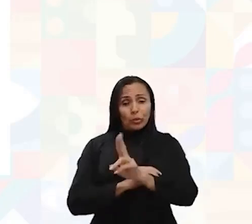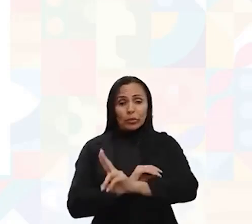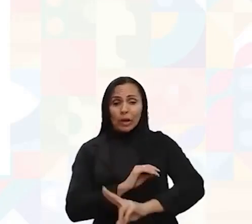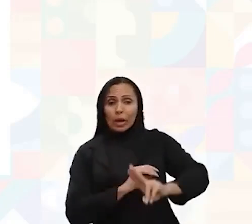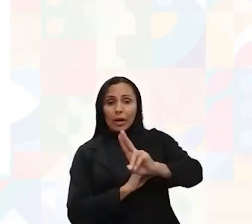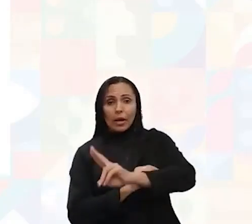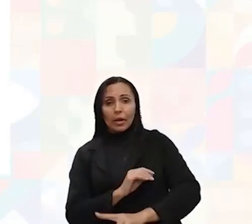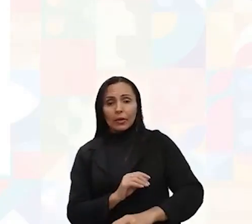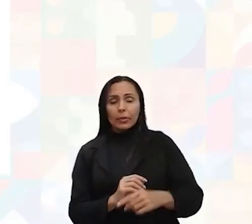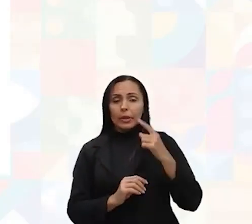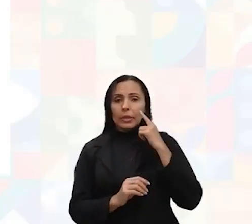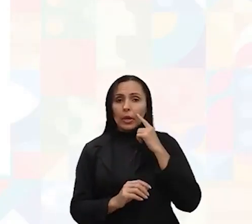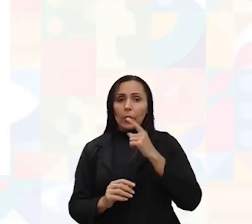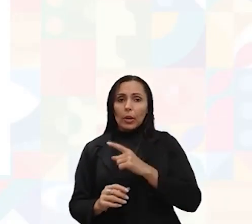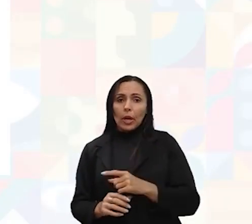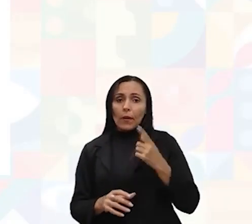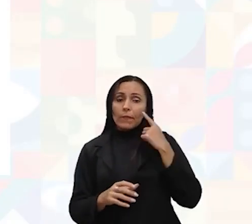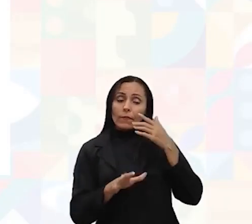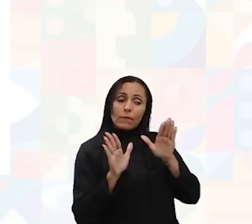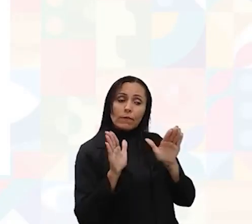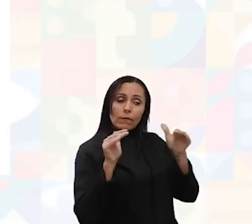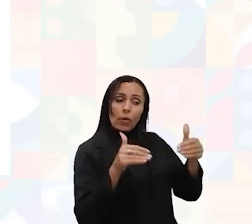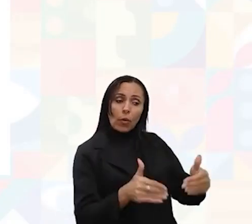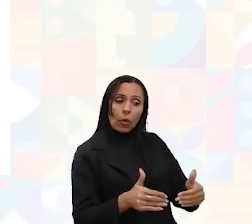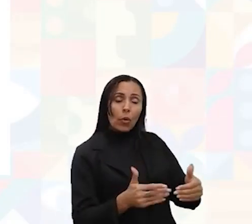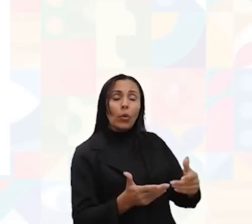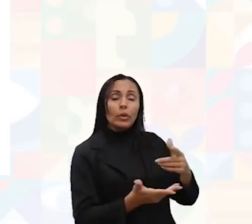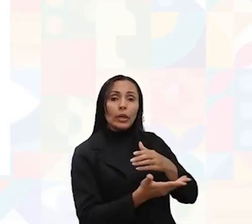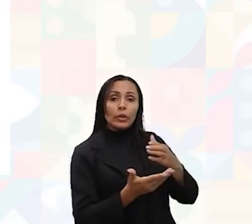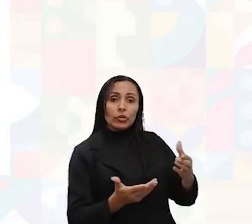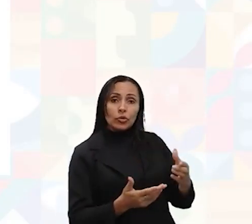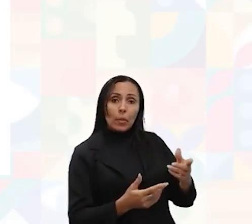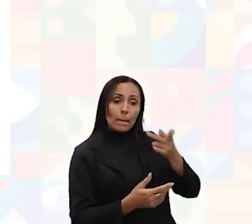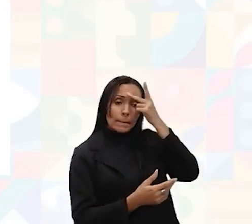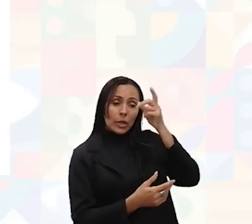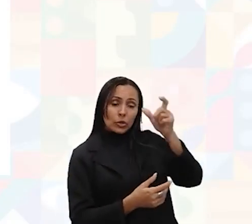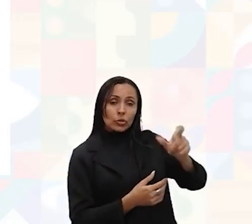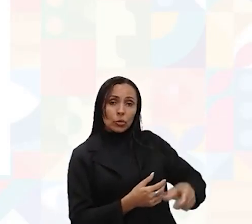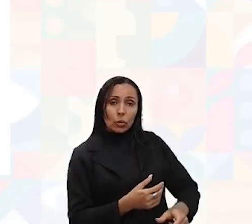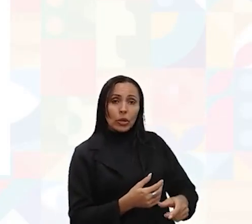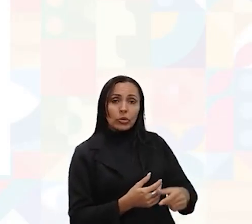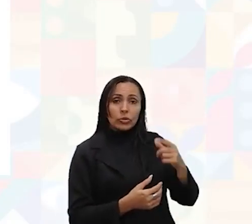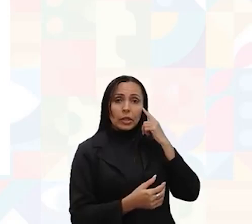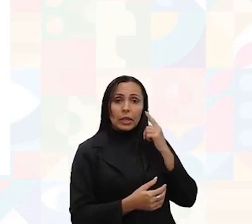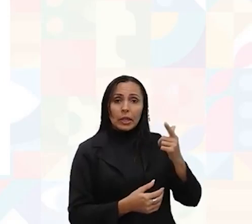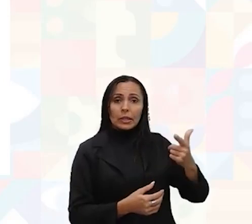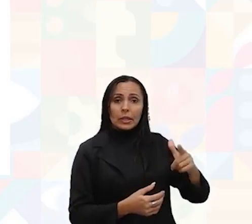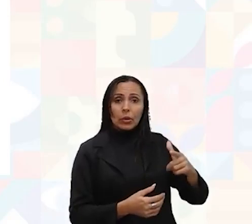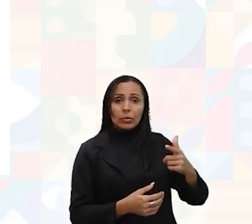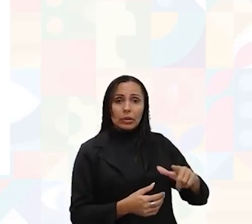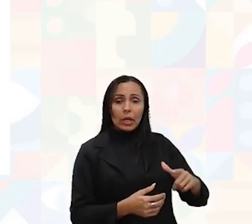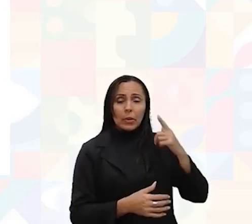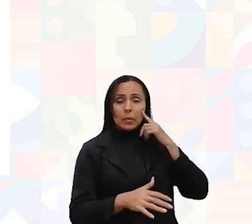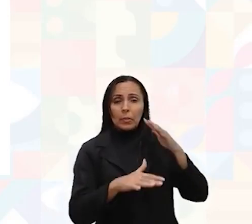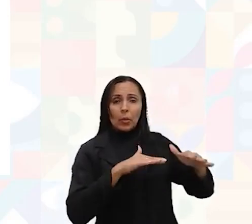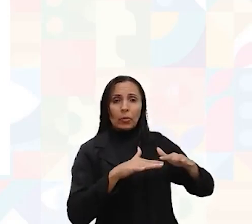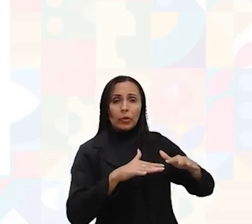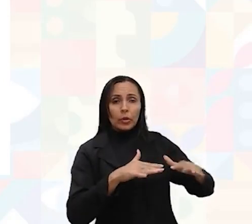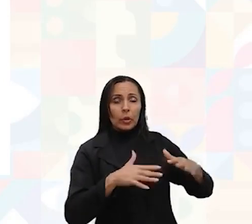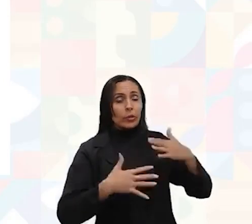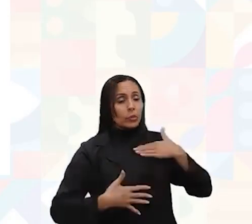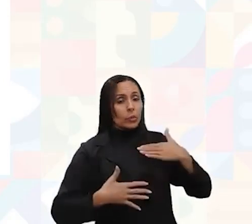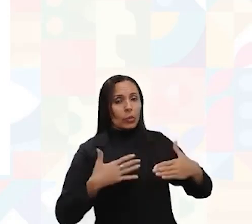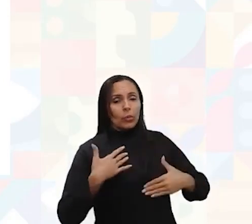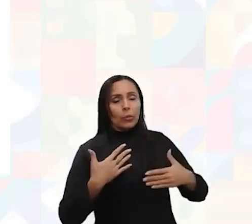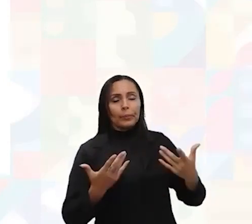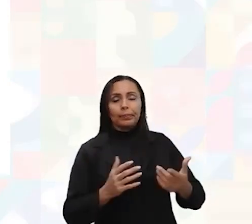voltado justamente para essas pessoas que não têm uma habilidade motora tão precisa, certo? E